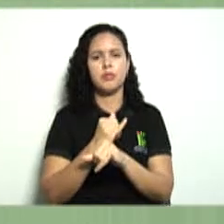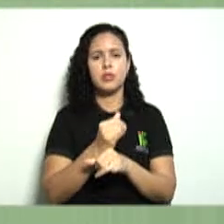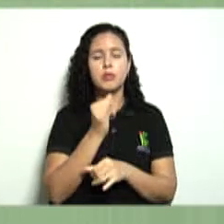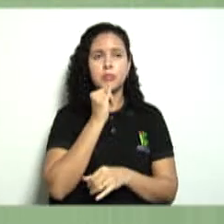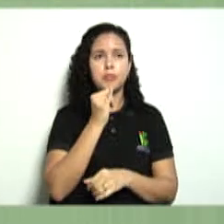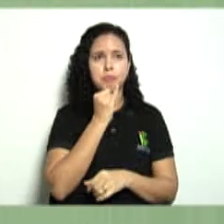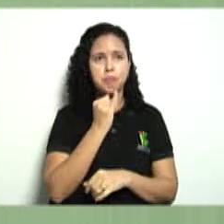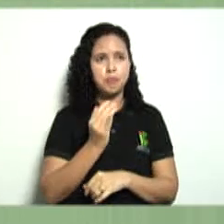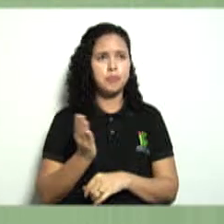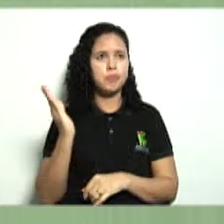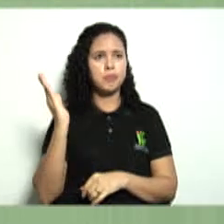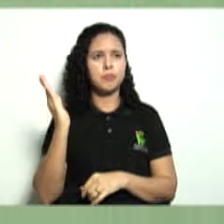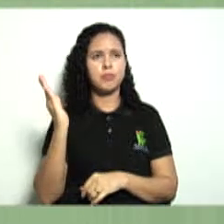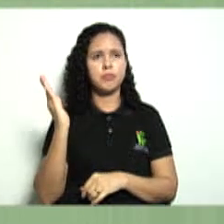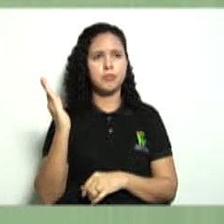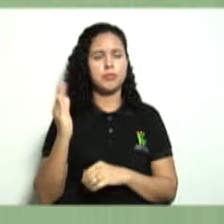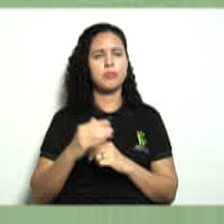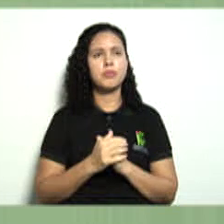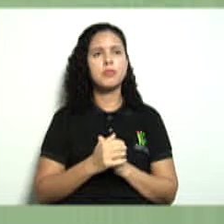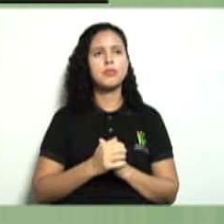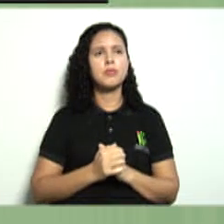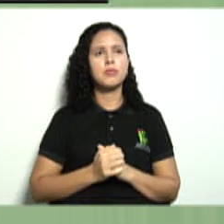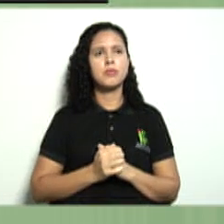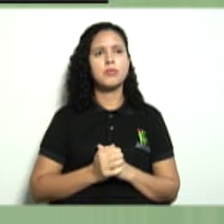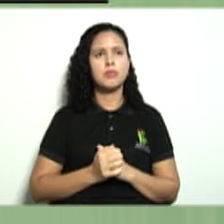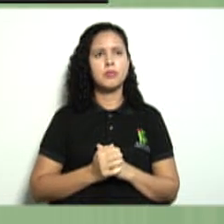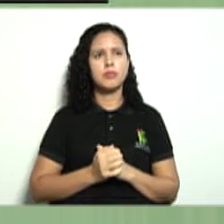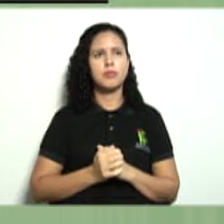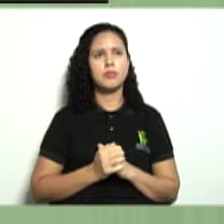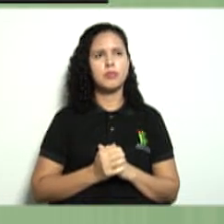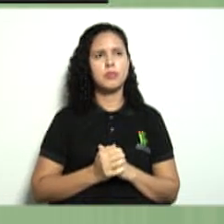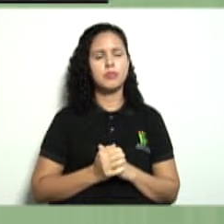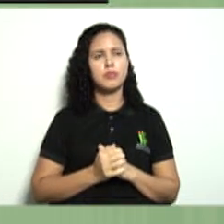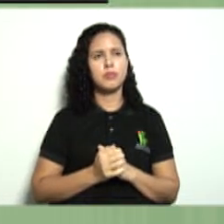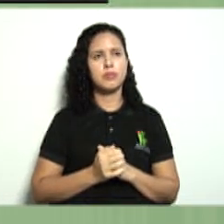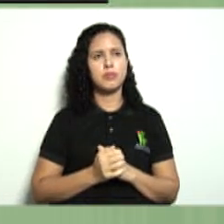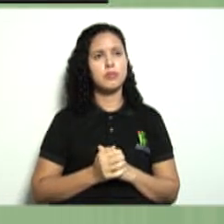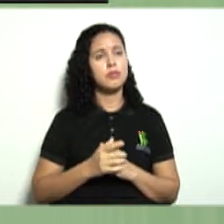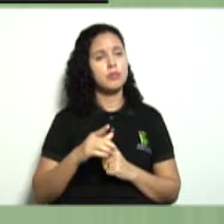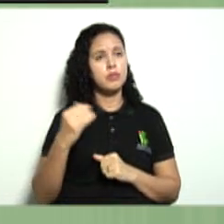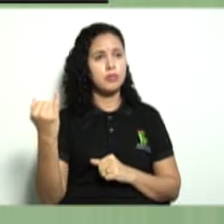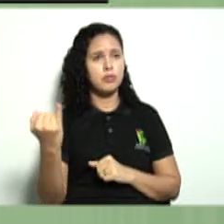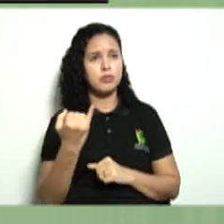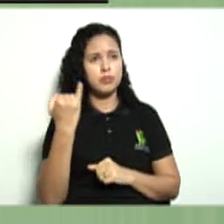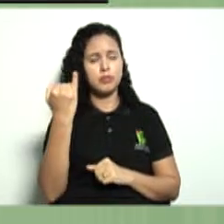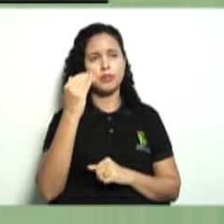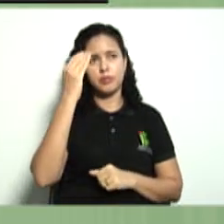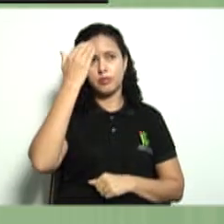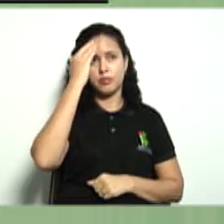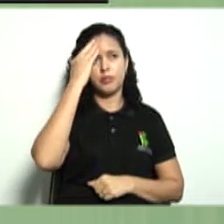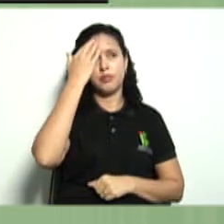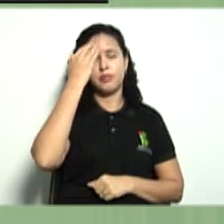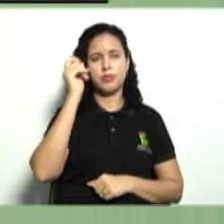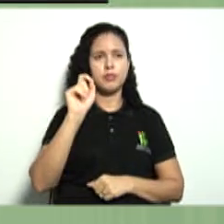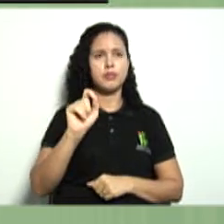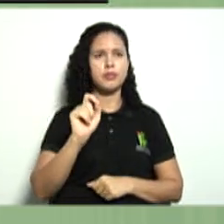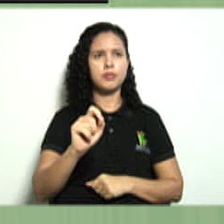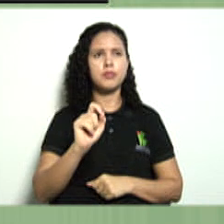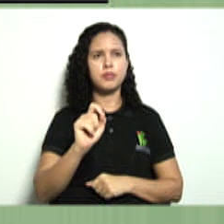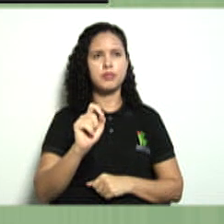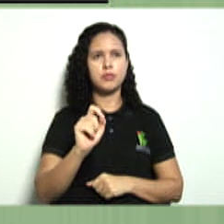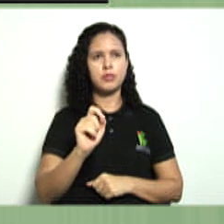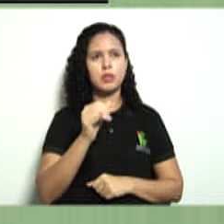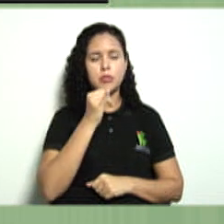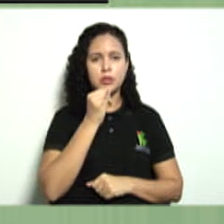de navegadores, certo? Aqui é muito importante vocês entenderem o que, ó. Por exemplo,